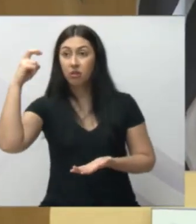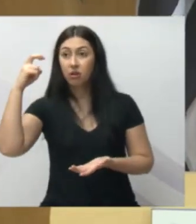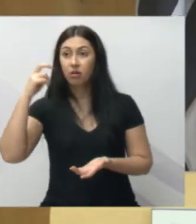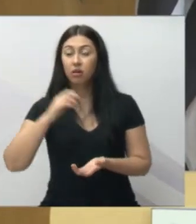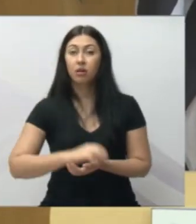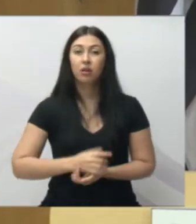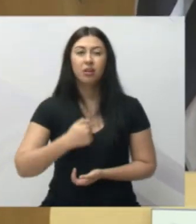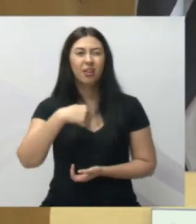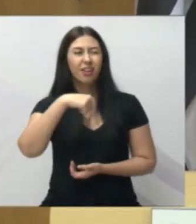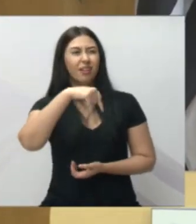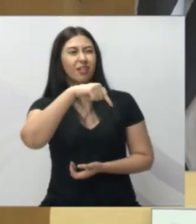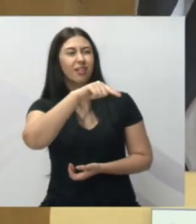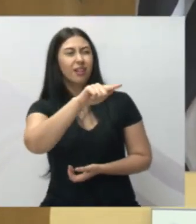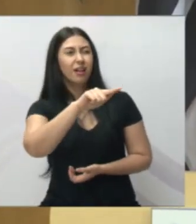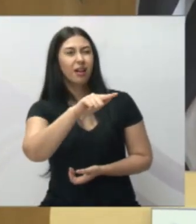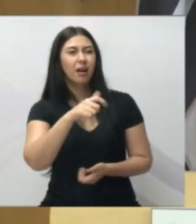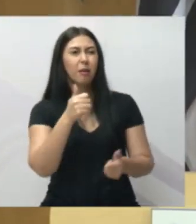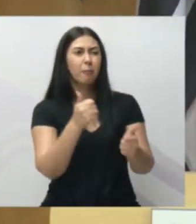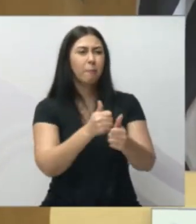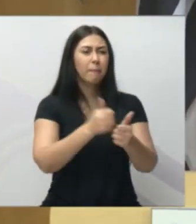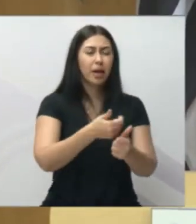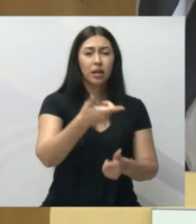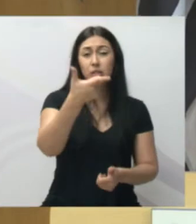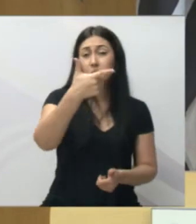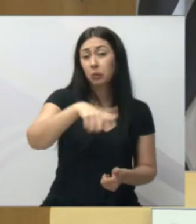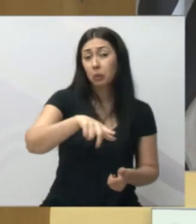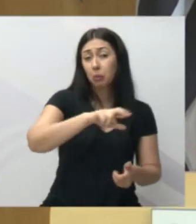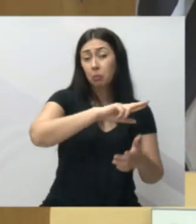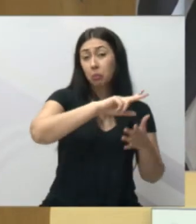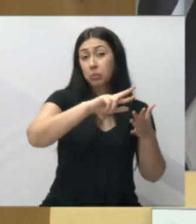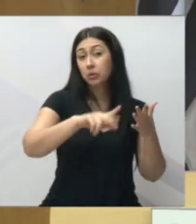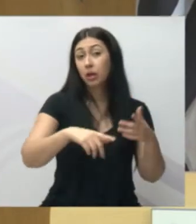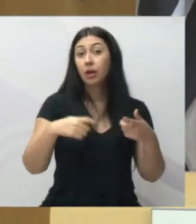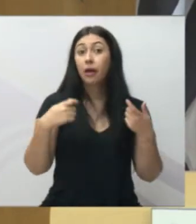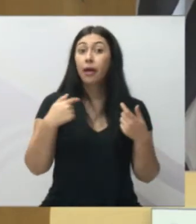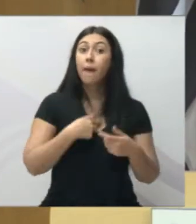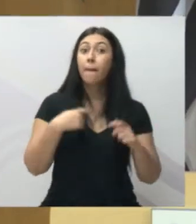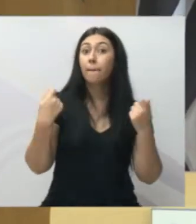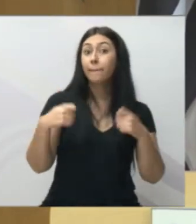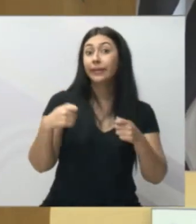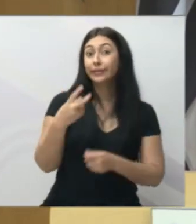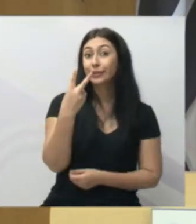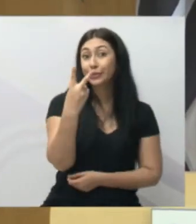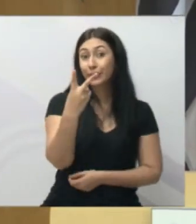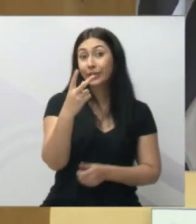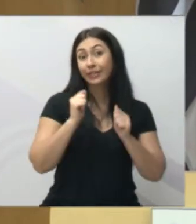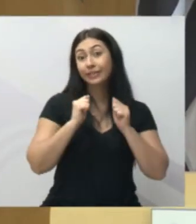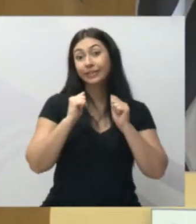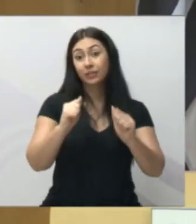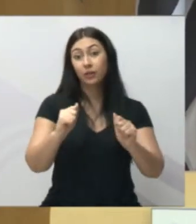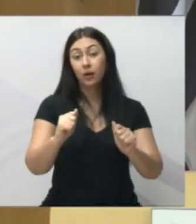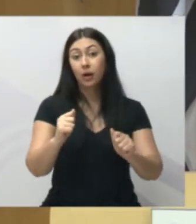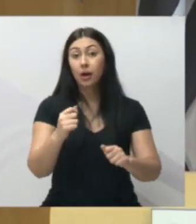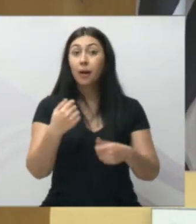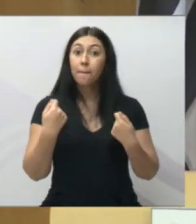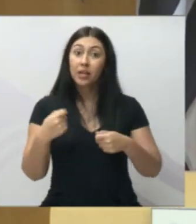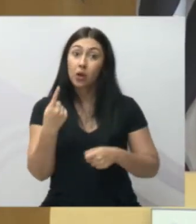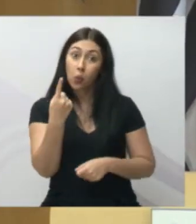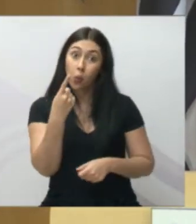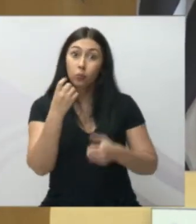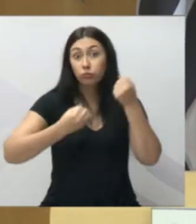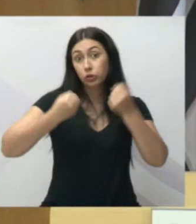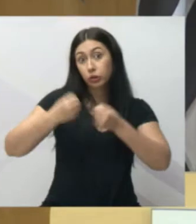nas brotas, nessas divisas, eu tenho que ter 2 assessores. eu tenho que ter um dirigindo, porque eu não sei